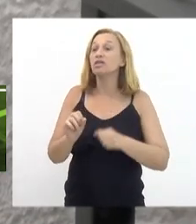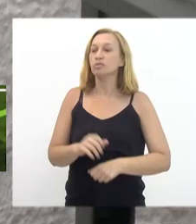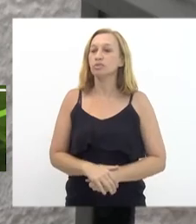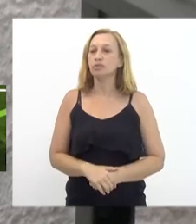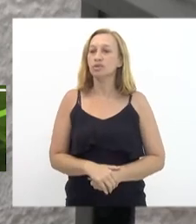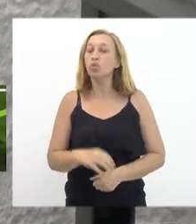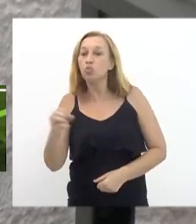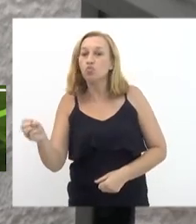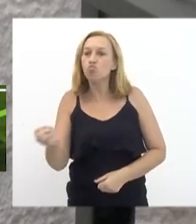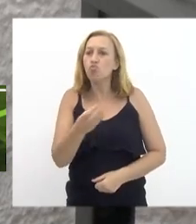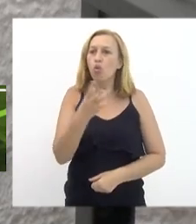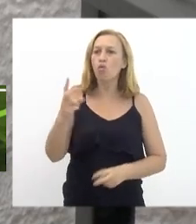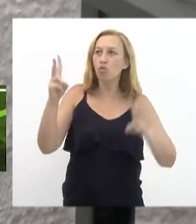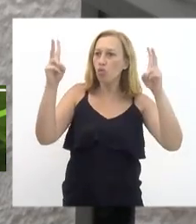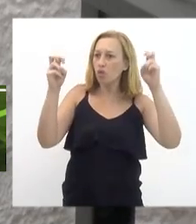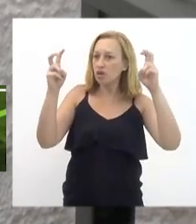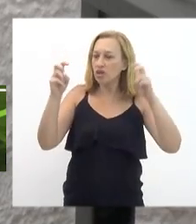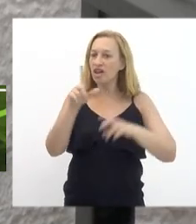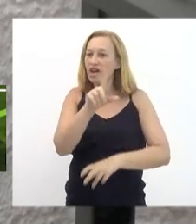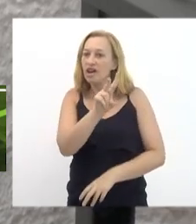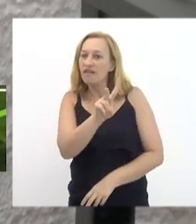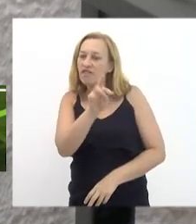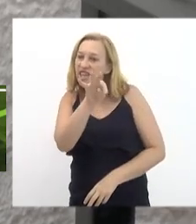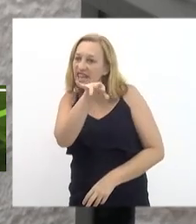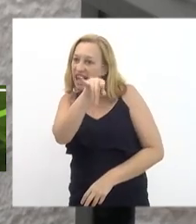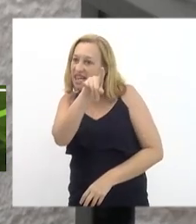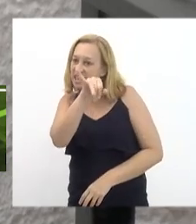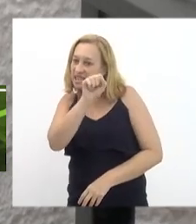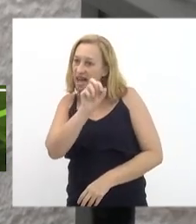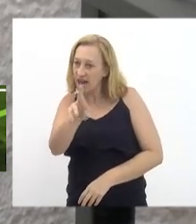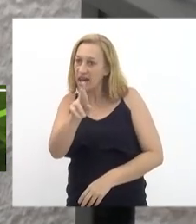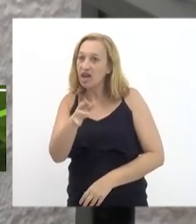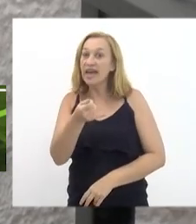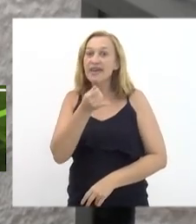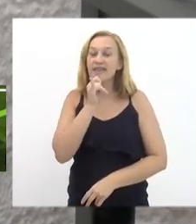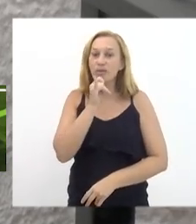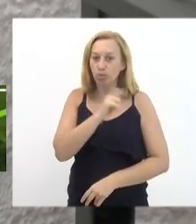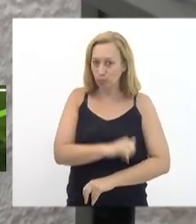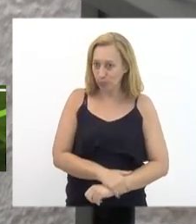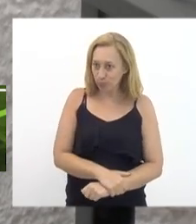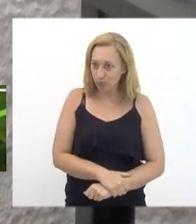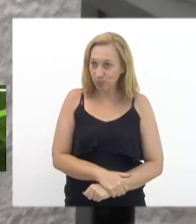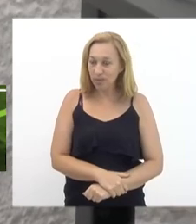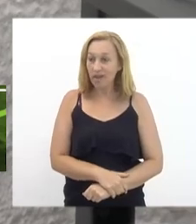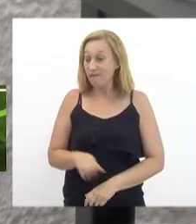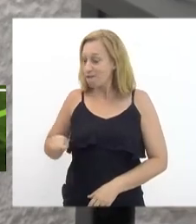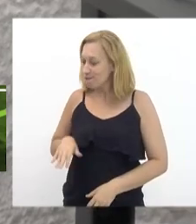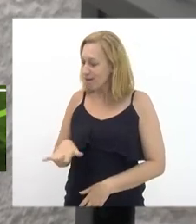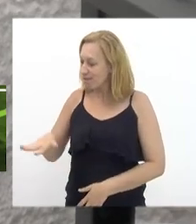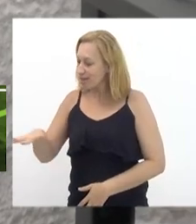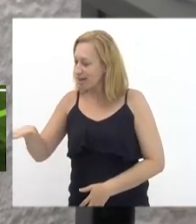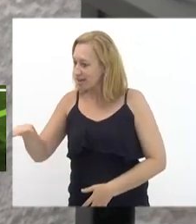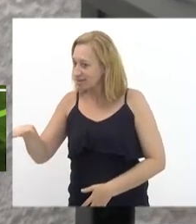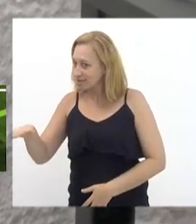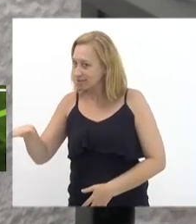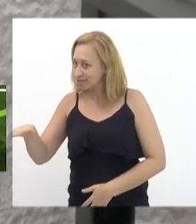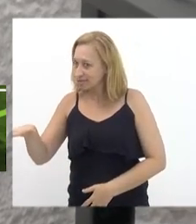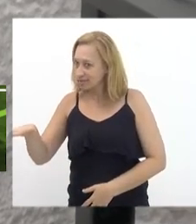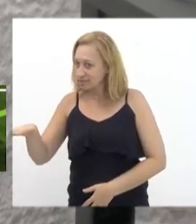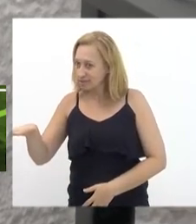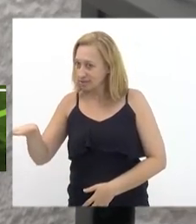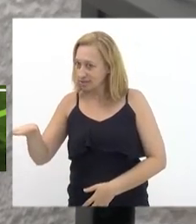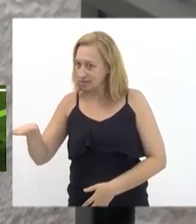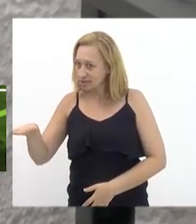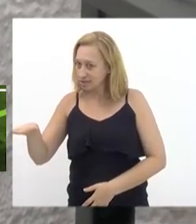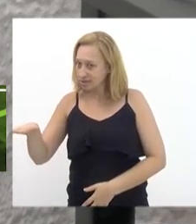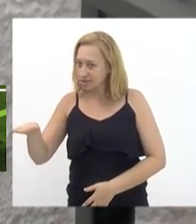uma novidade que é verticalizar aí eu vou dar um exemplo favela do Lixão em